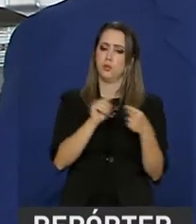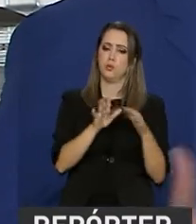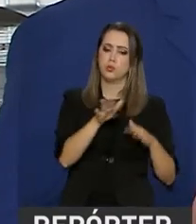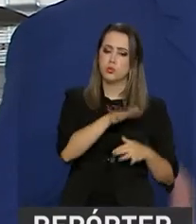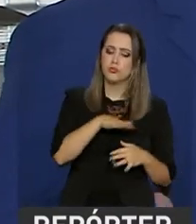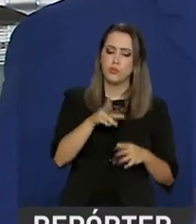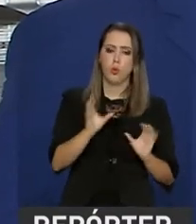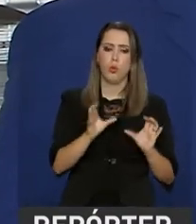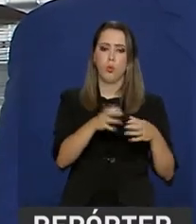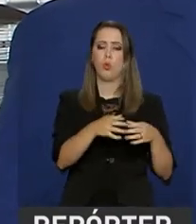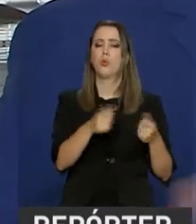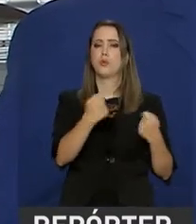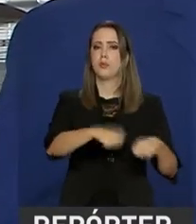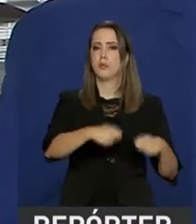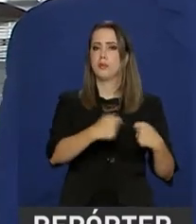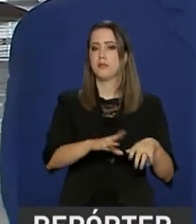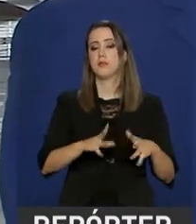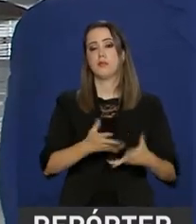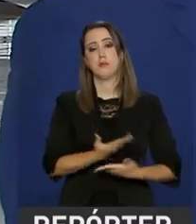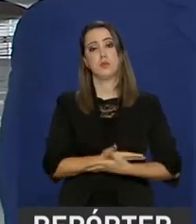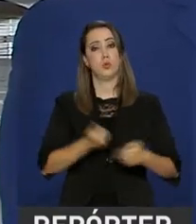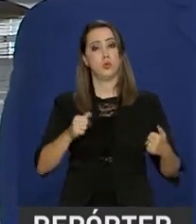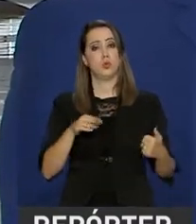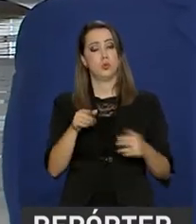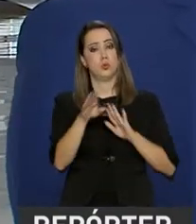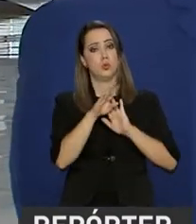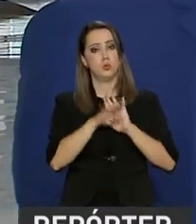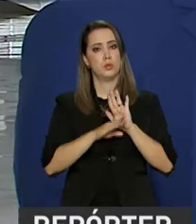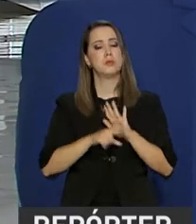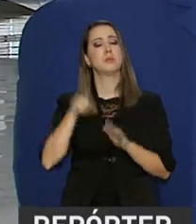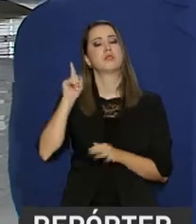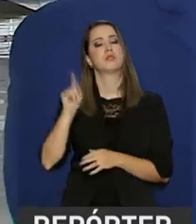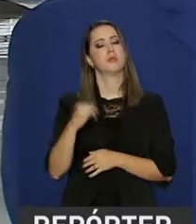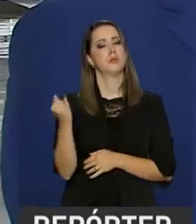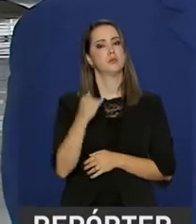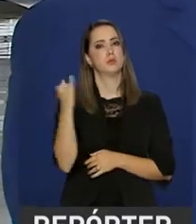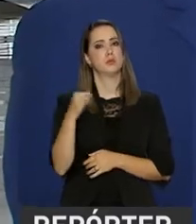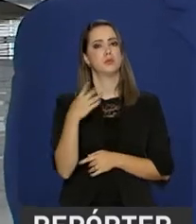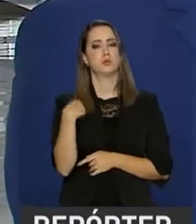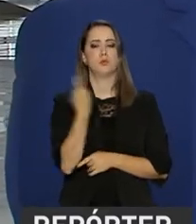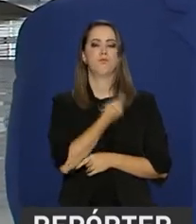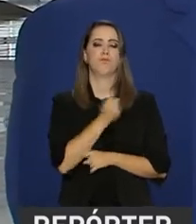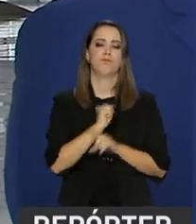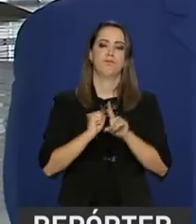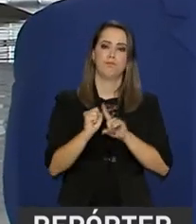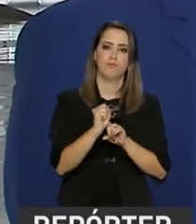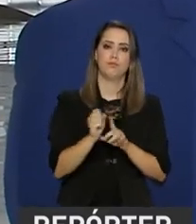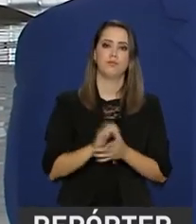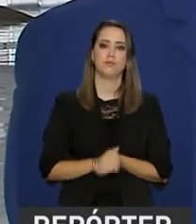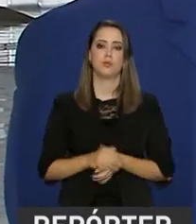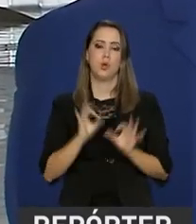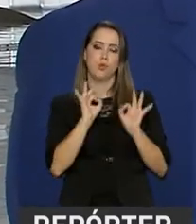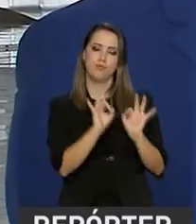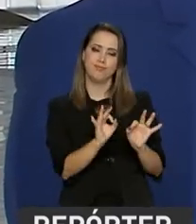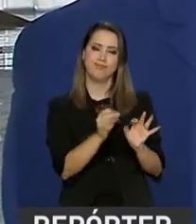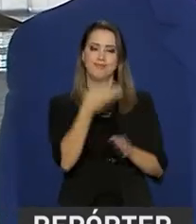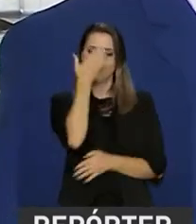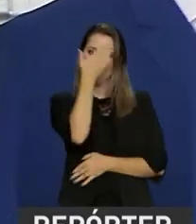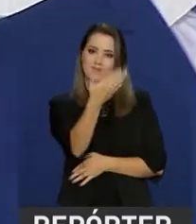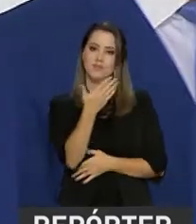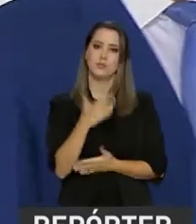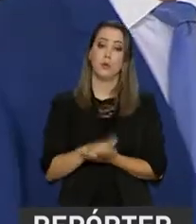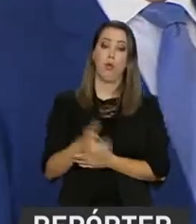melhorou a governança de todo o programa, que é extremamente importante para a sociedade brasileira. Ok, secretário, muito